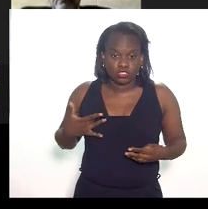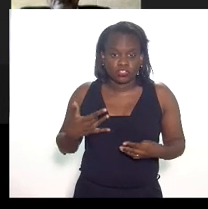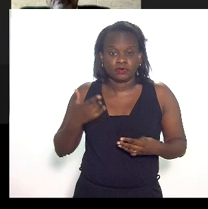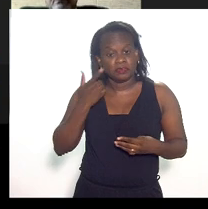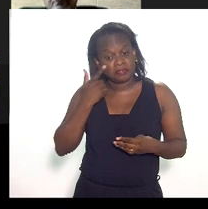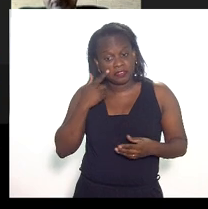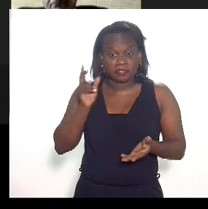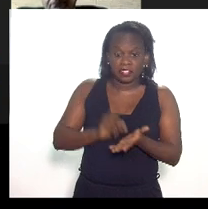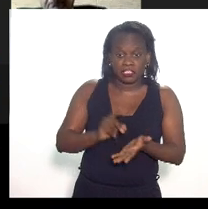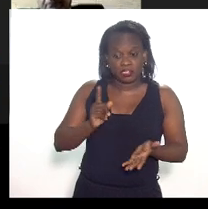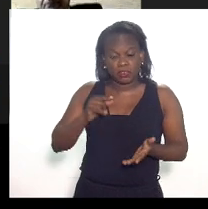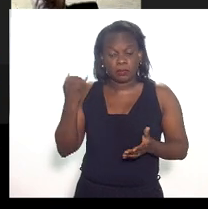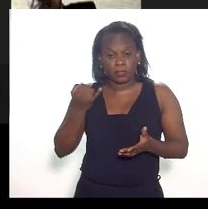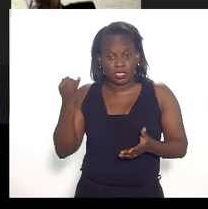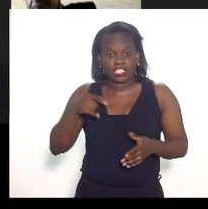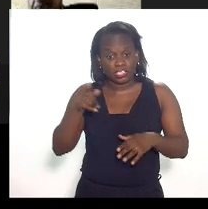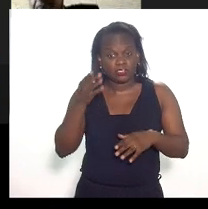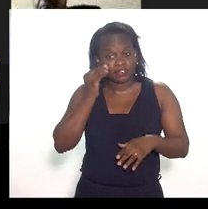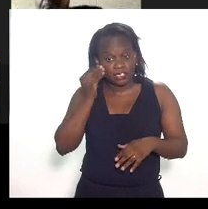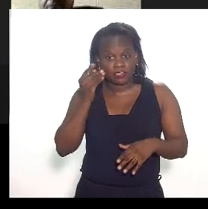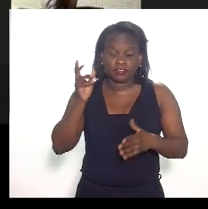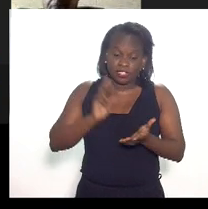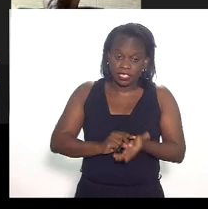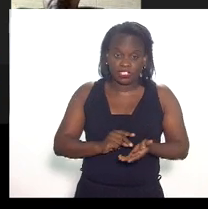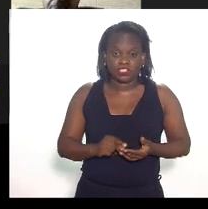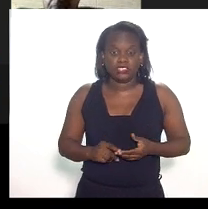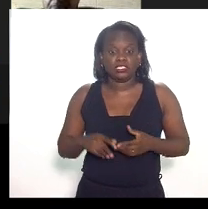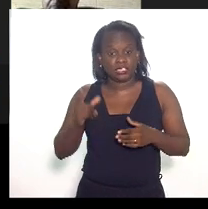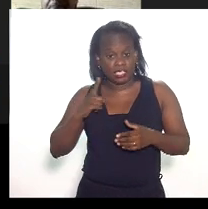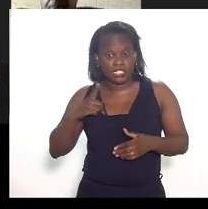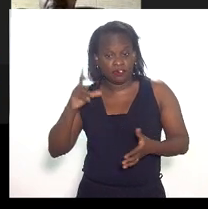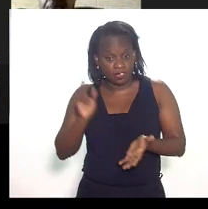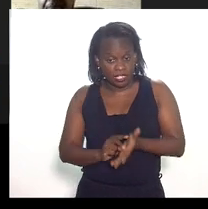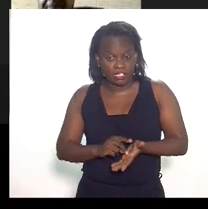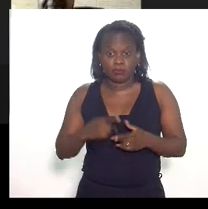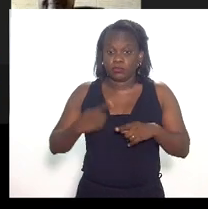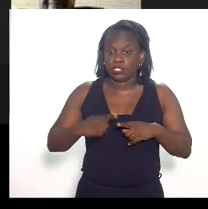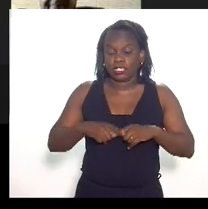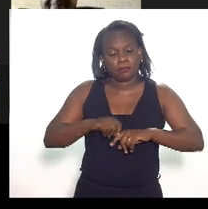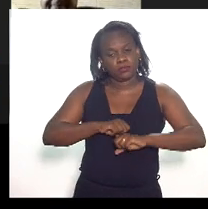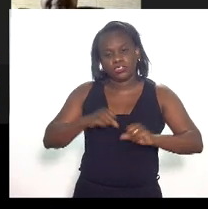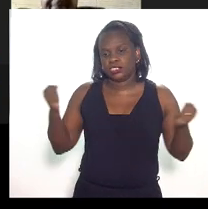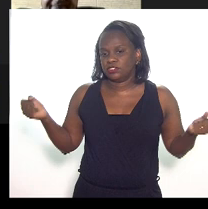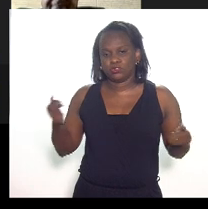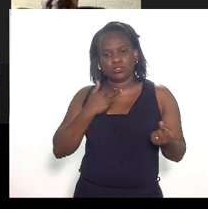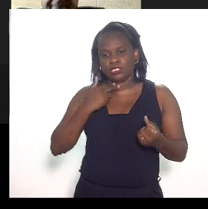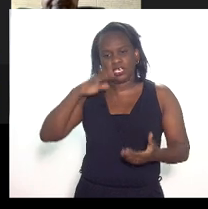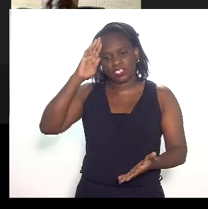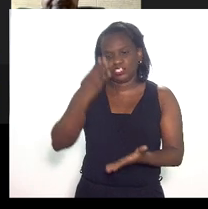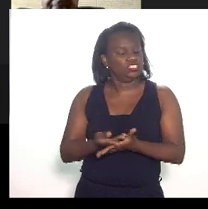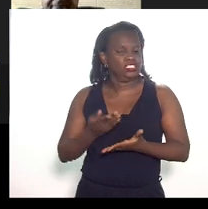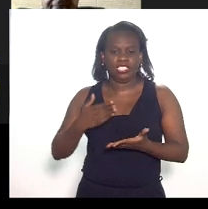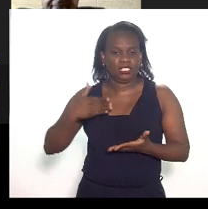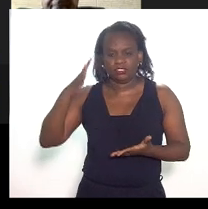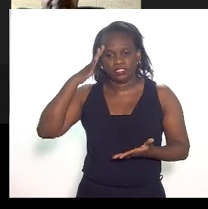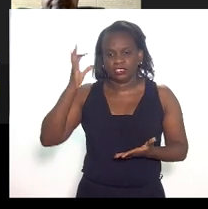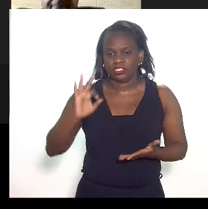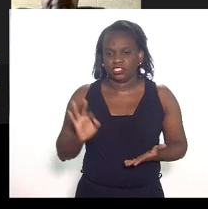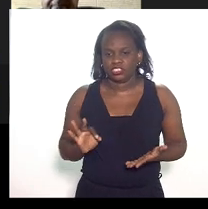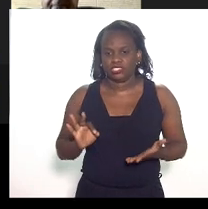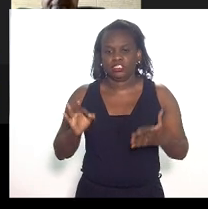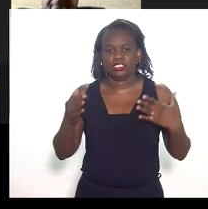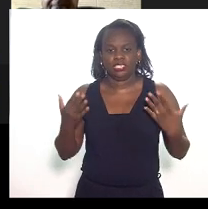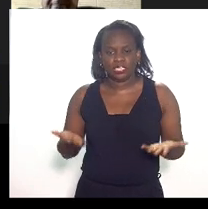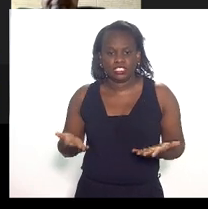ver se é verdade. Acho que é importante a gente saber se isso é verdade. Se existem mesmo, porque não é possível, não dá para acreditar, não dá para entender que